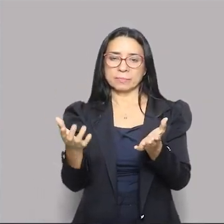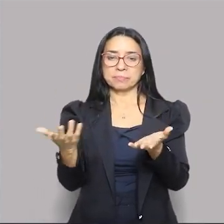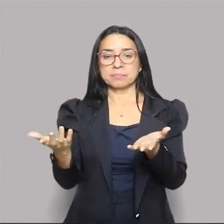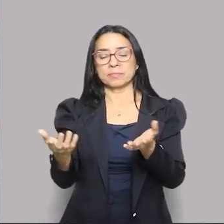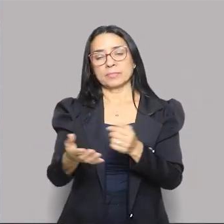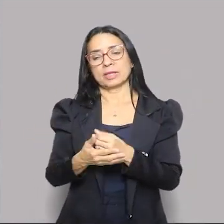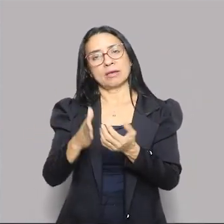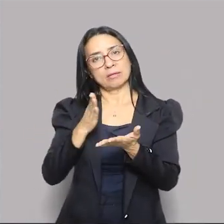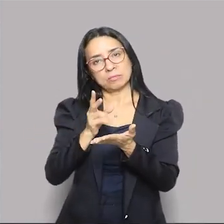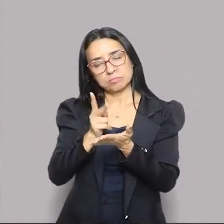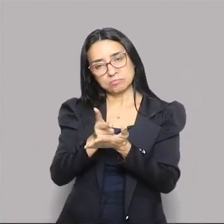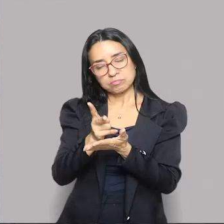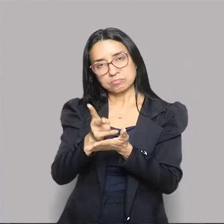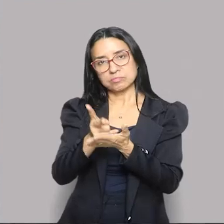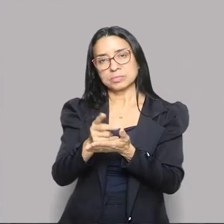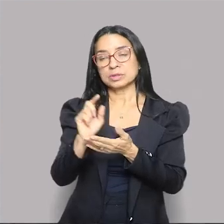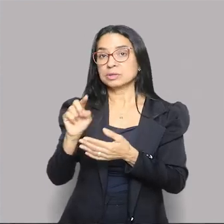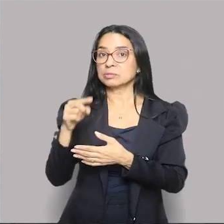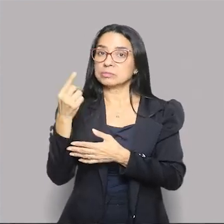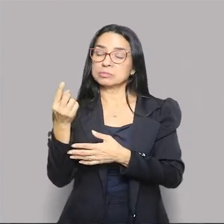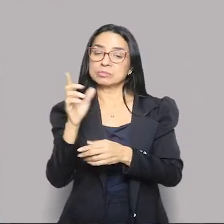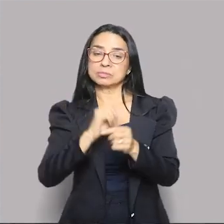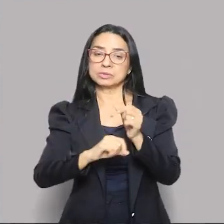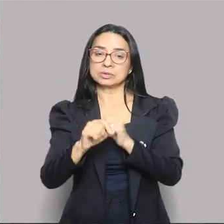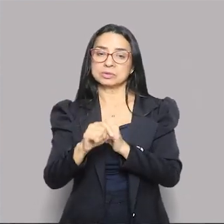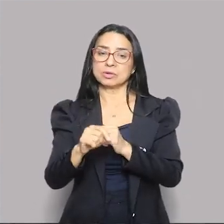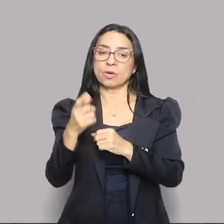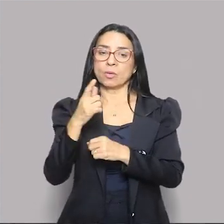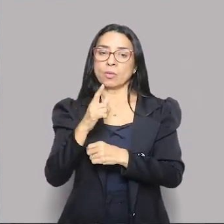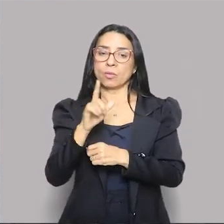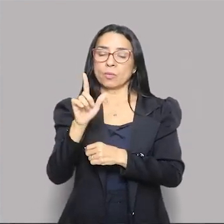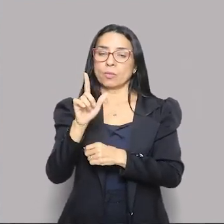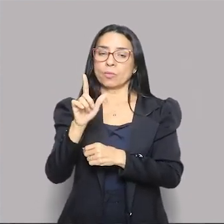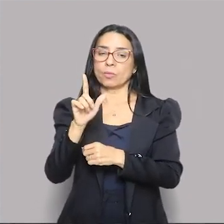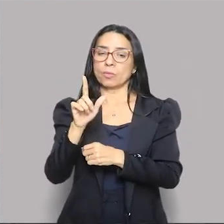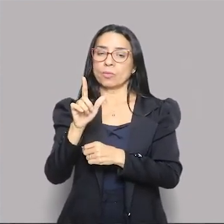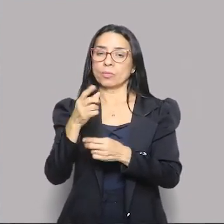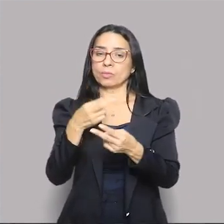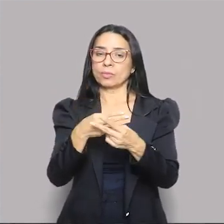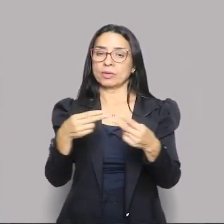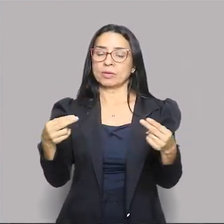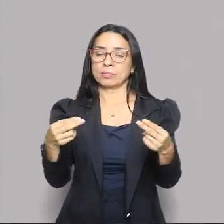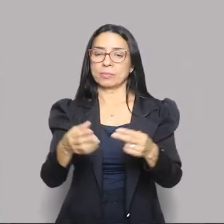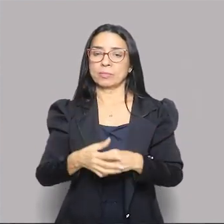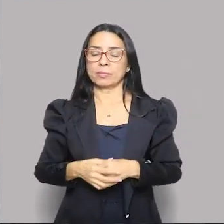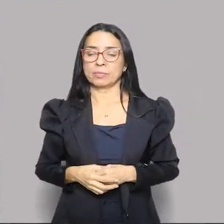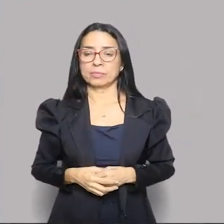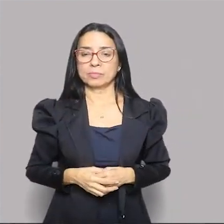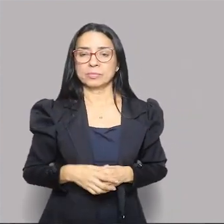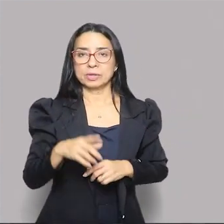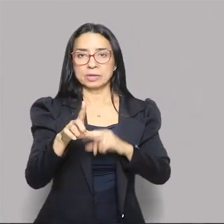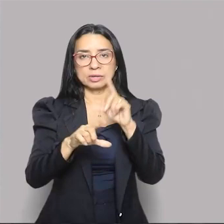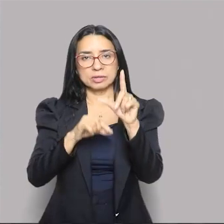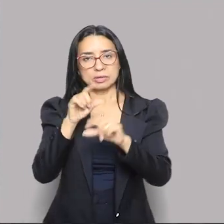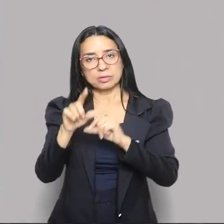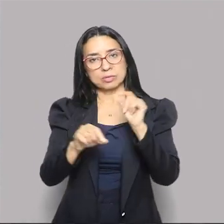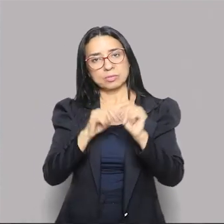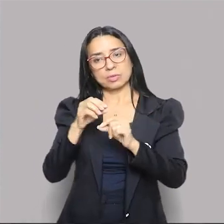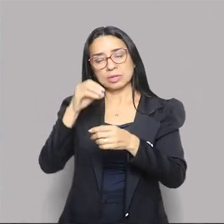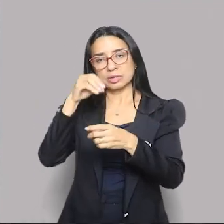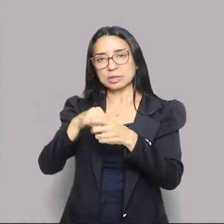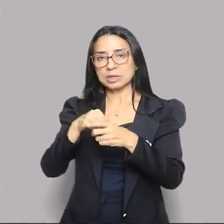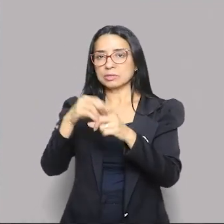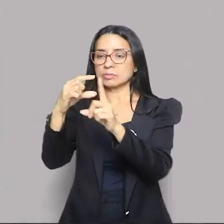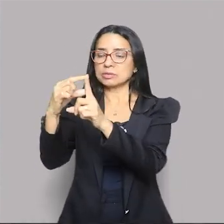além disso, né? Então, ademais, outro fator. Olha como eu escolhi aqui dentro do vocábulo a